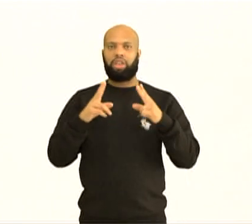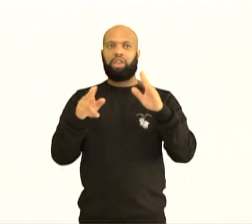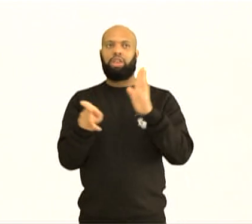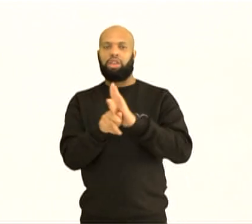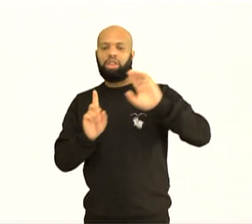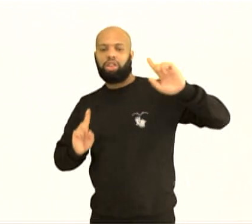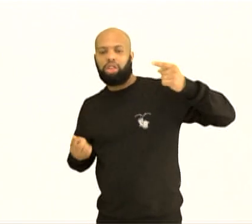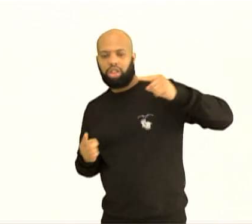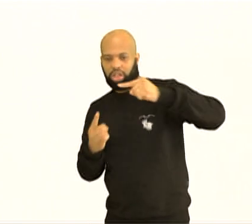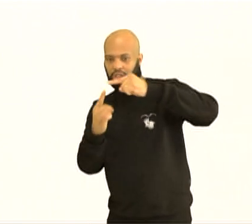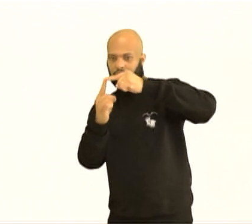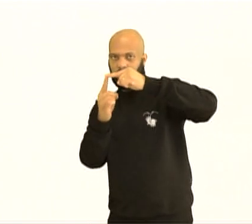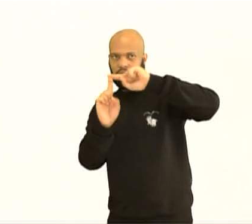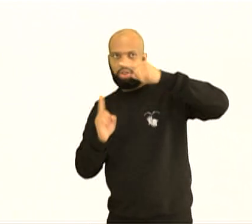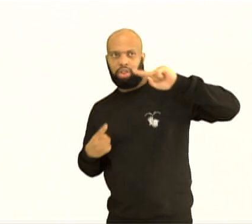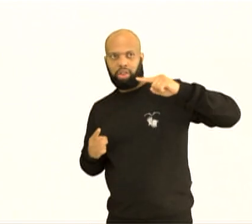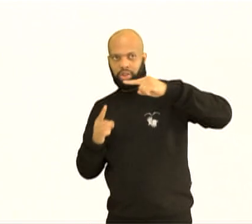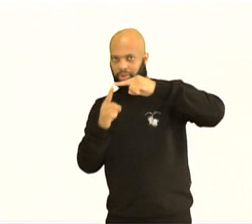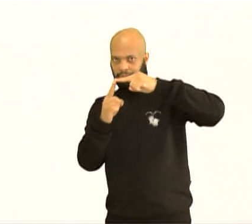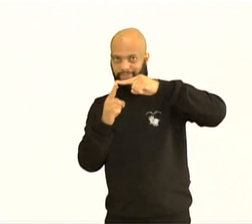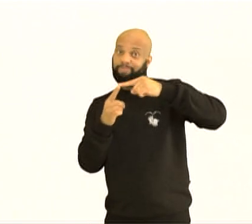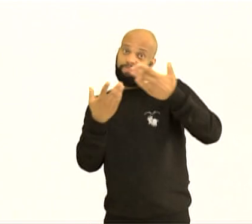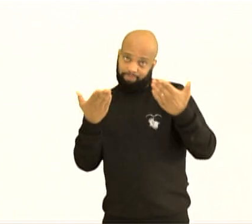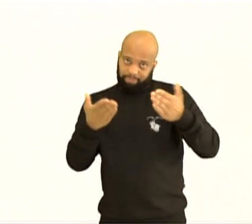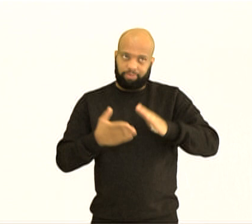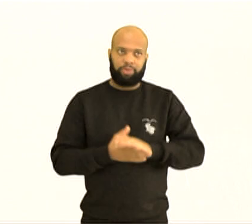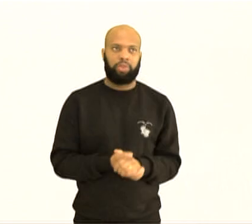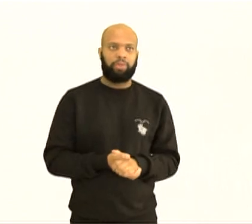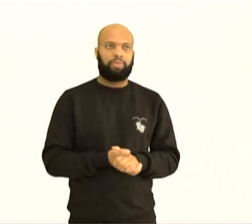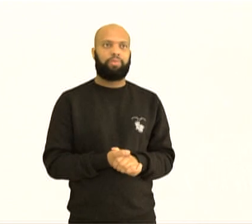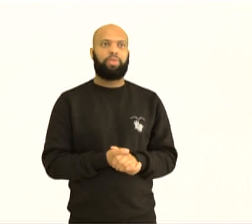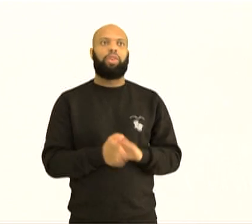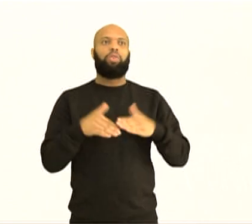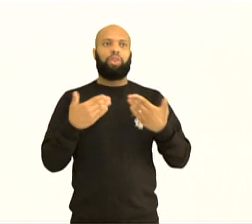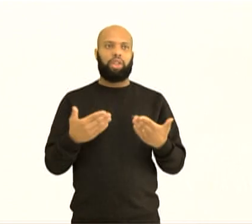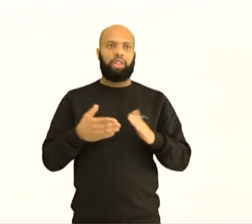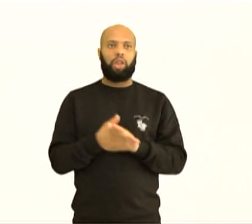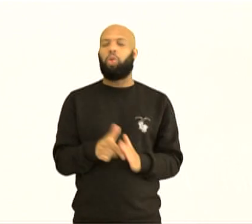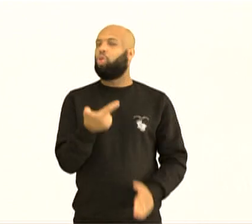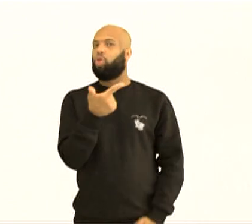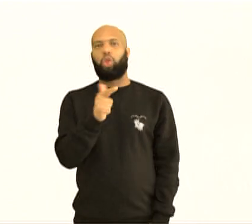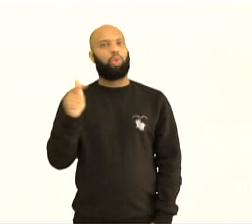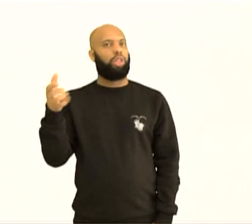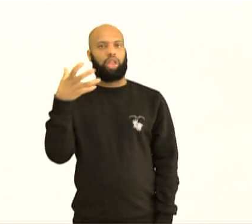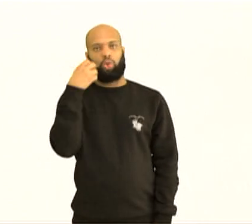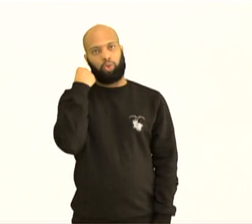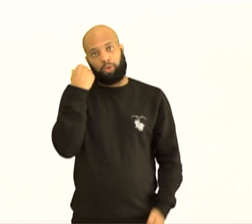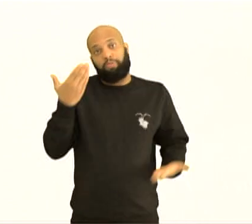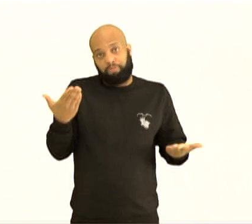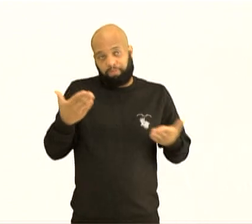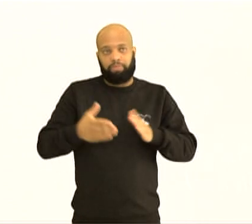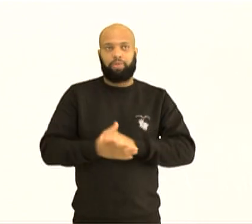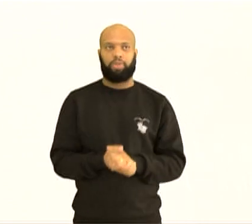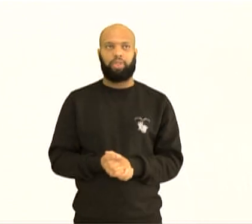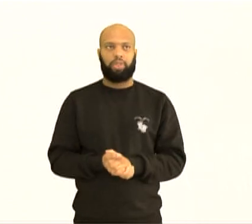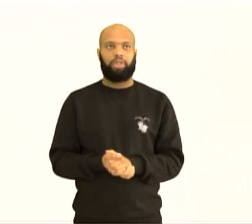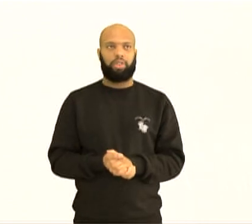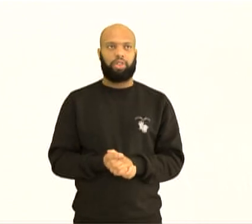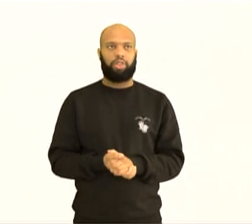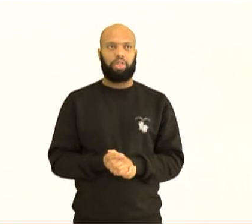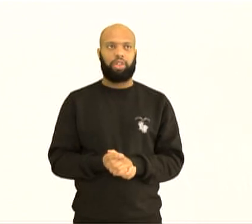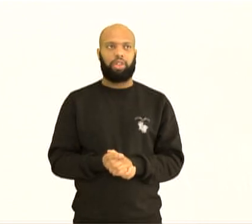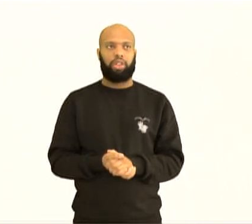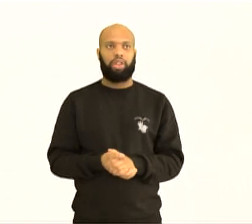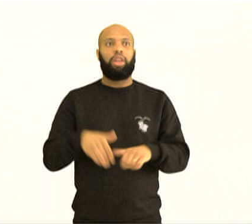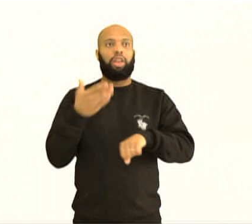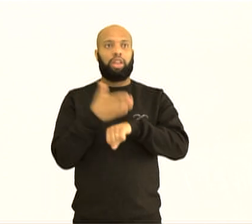neste pontinho aqui, né? Onde se vende as 350 camisetas. Então, não terá lucro, beleza? Então,